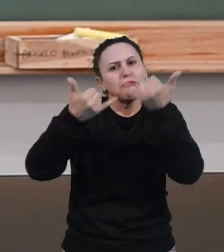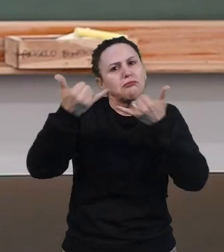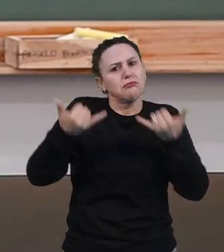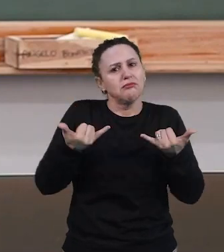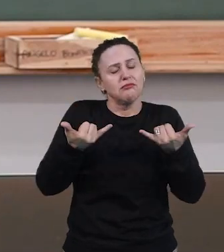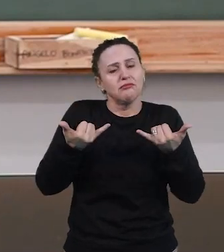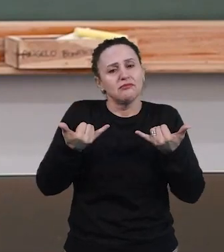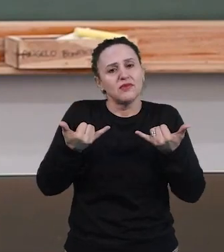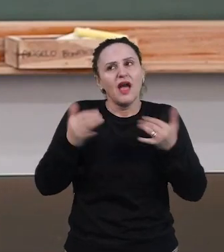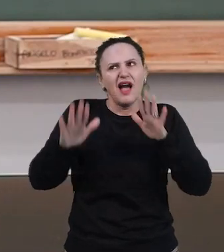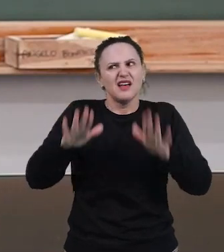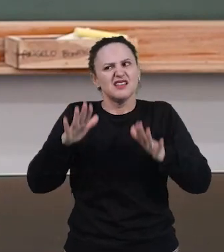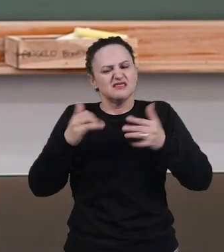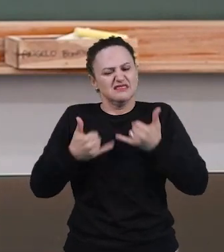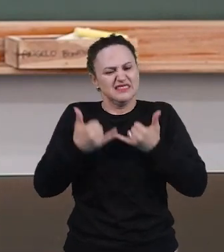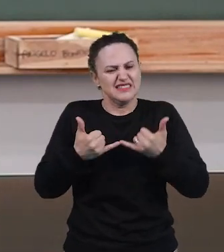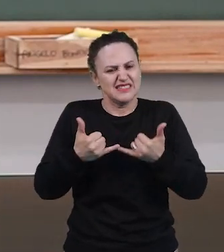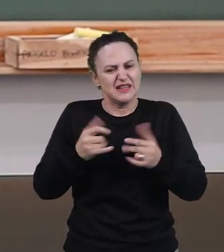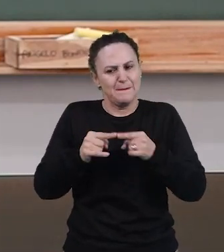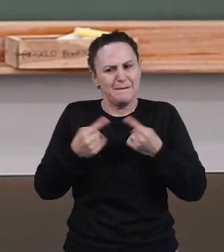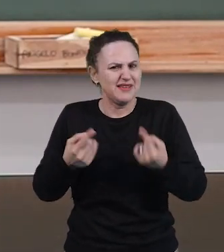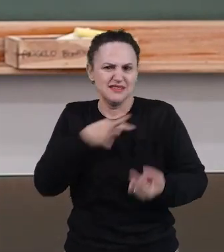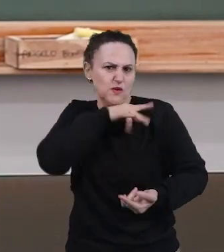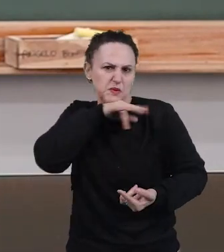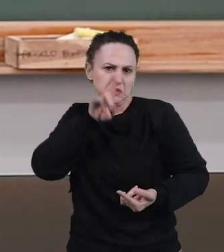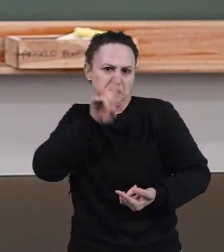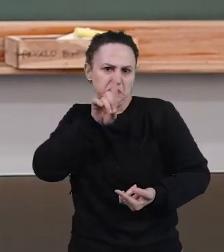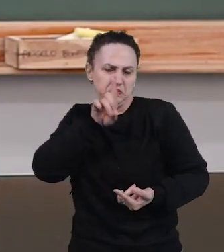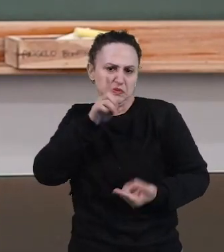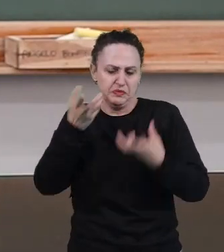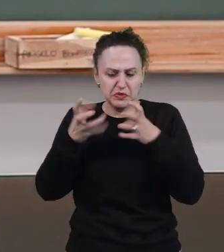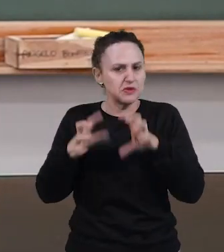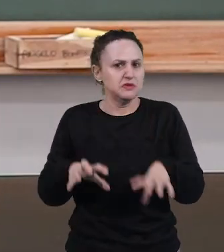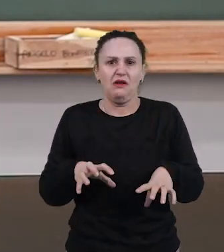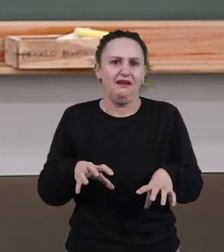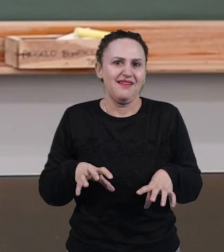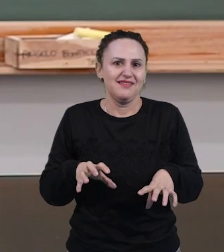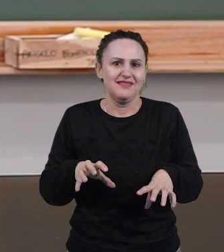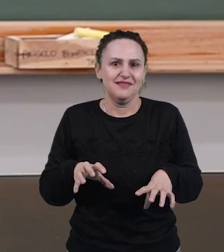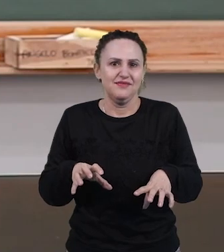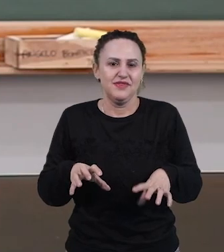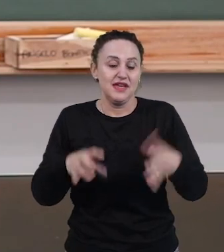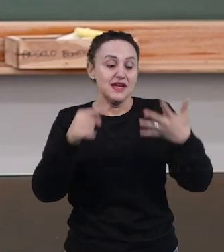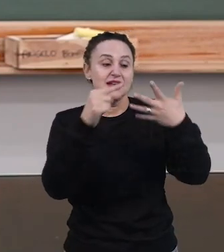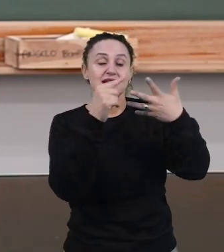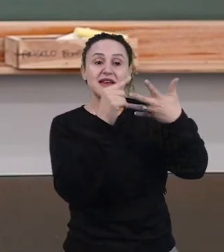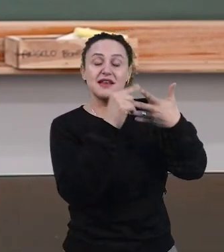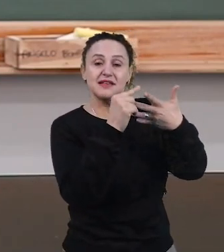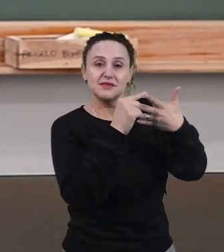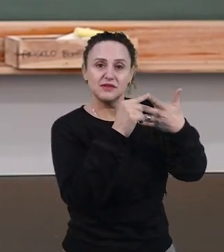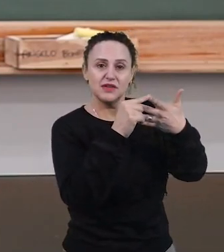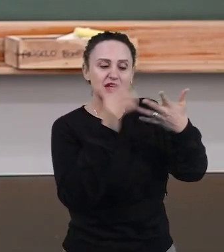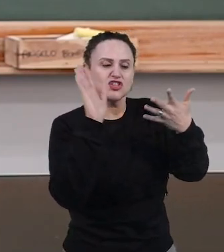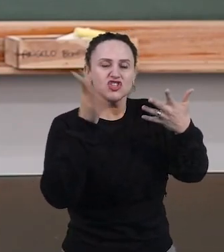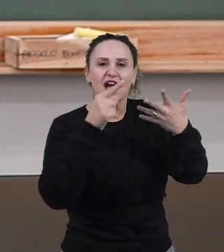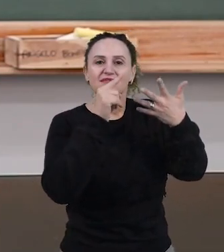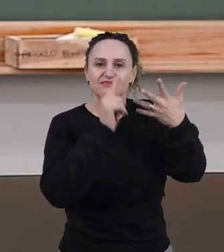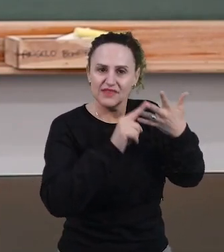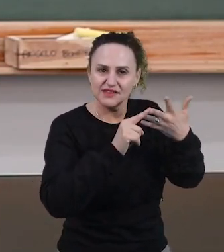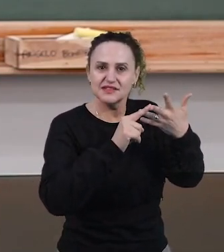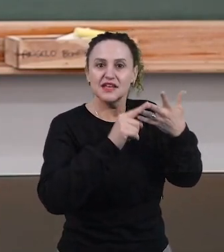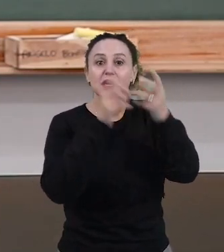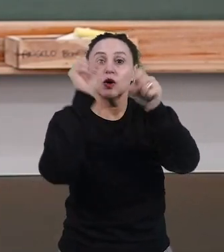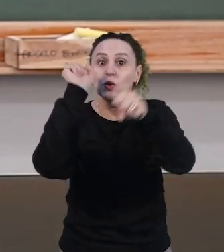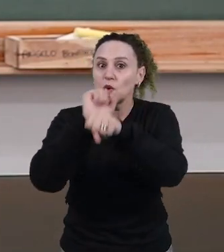outro. E às vezes ela entrega, mas entrega de muito contragosto. Não é bom, não quero entregar lá no pré-operatório. No operatório concreto, eu